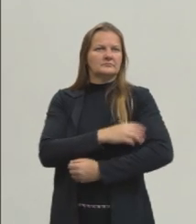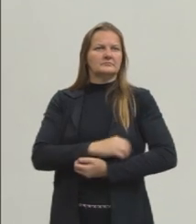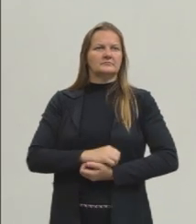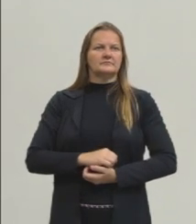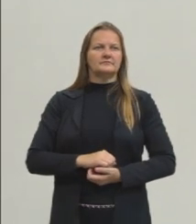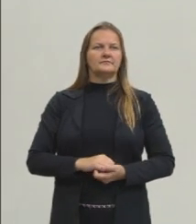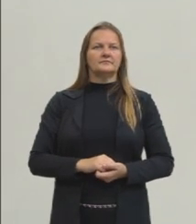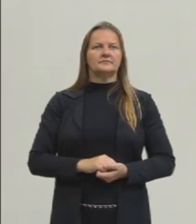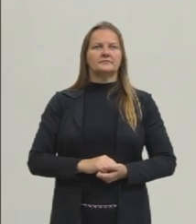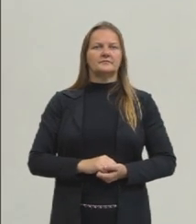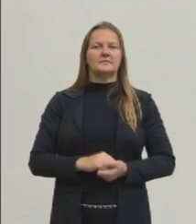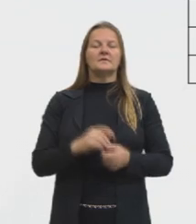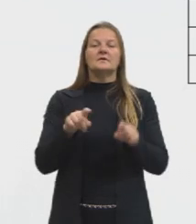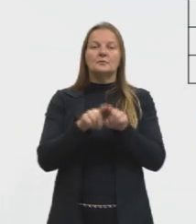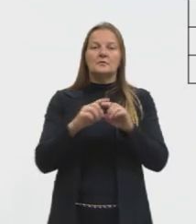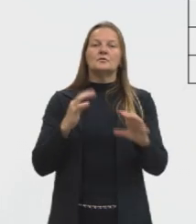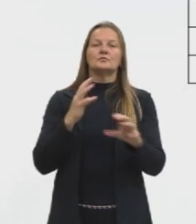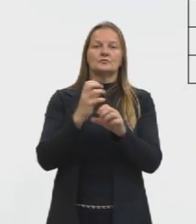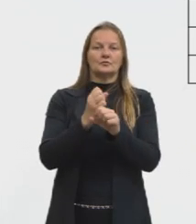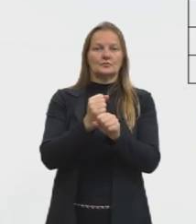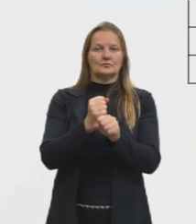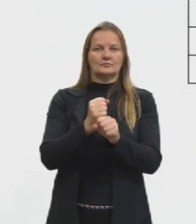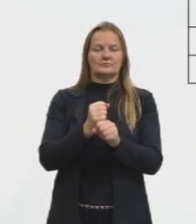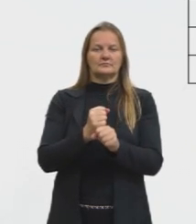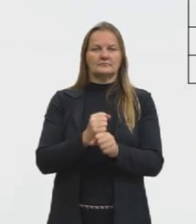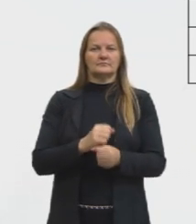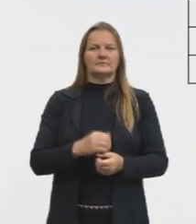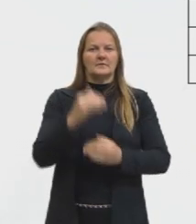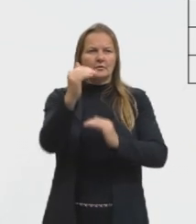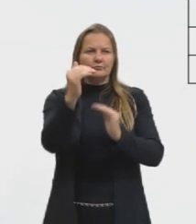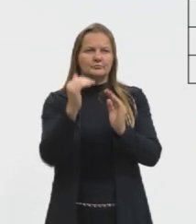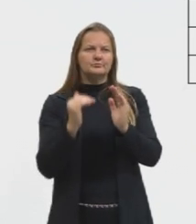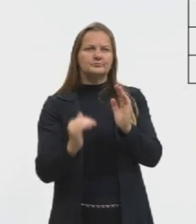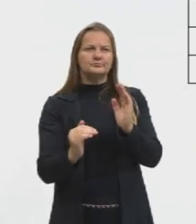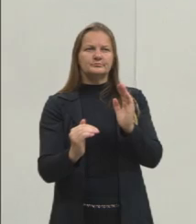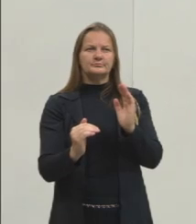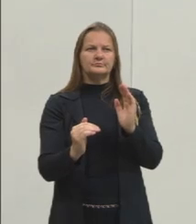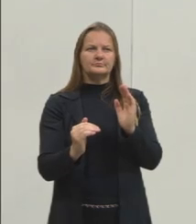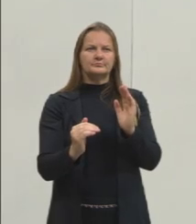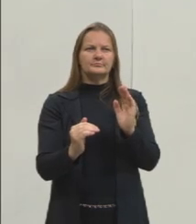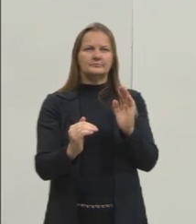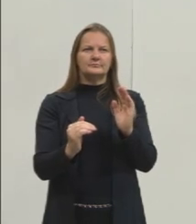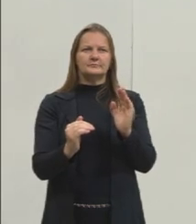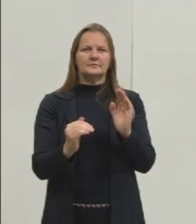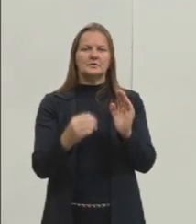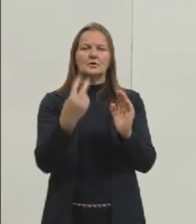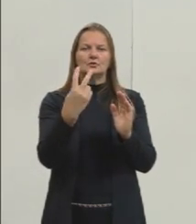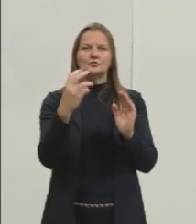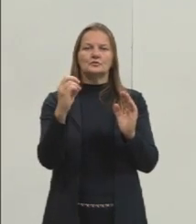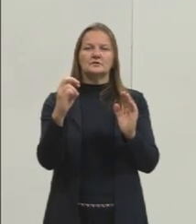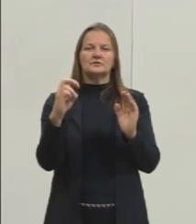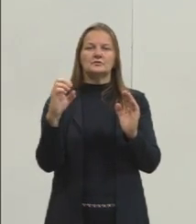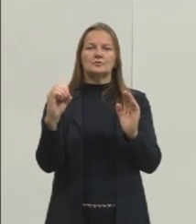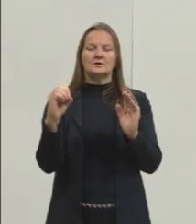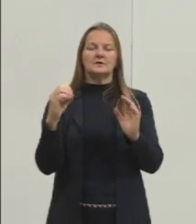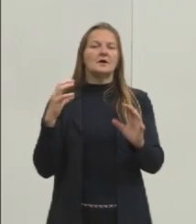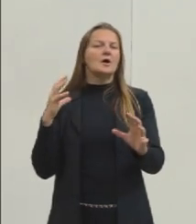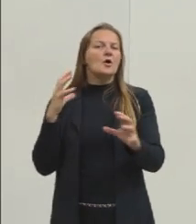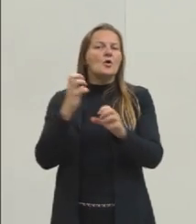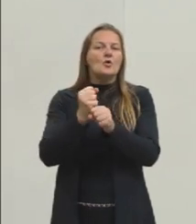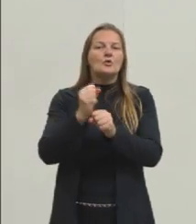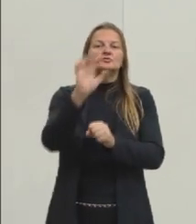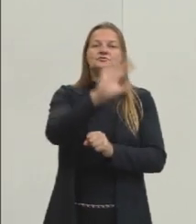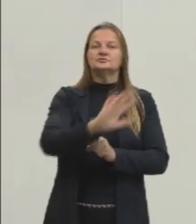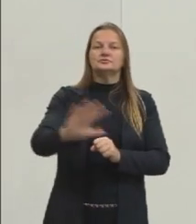série e Aqui nós temos o total logo abaixo aqui até uma colocar já adicionar que os 250 que já consta